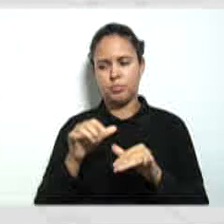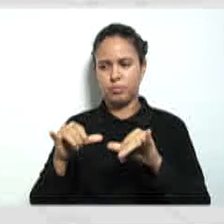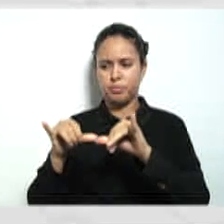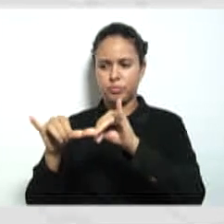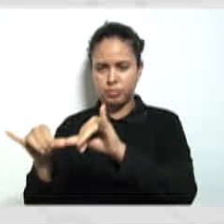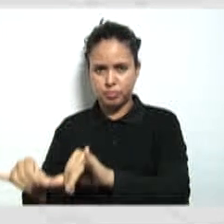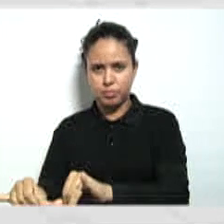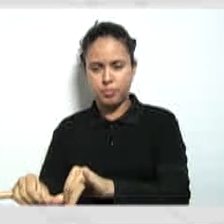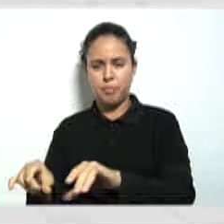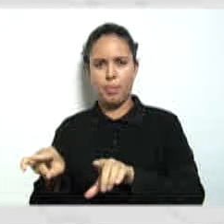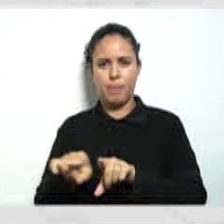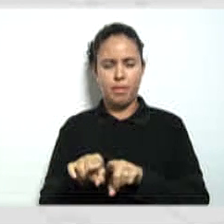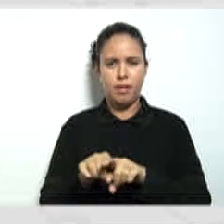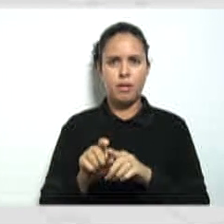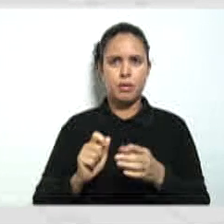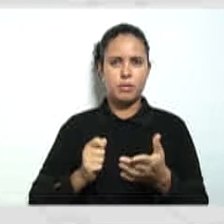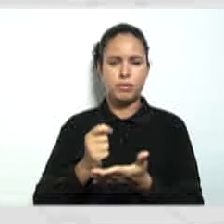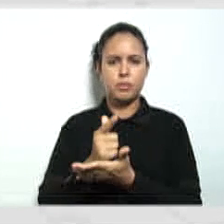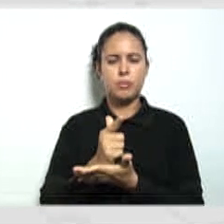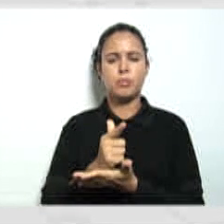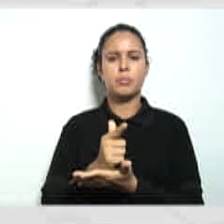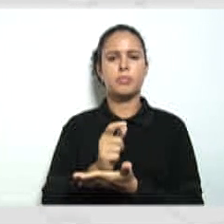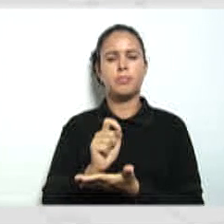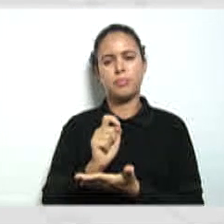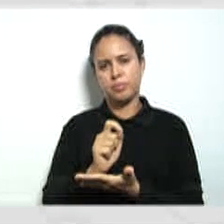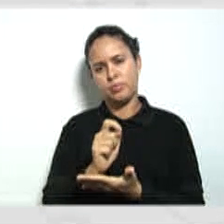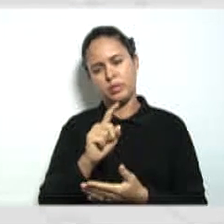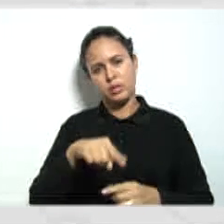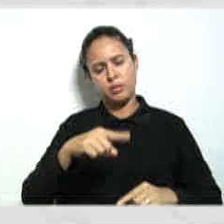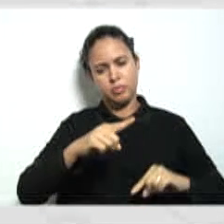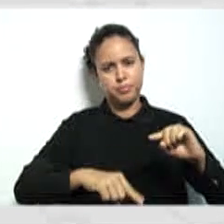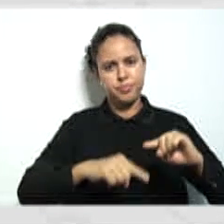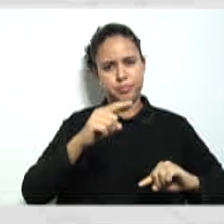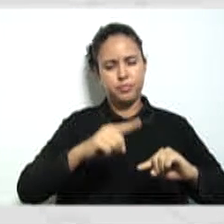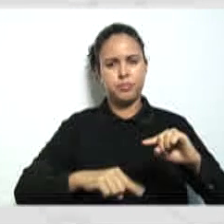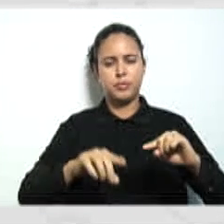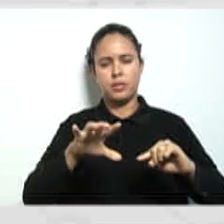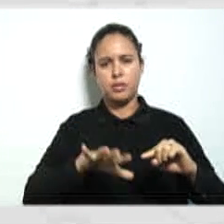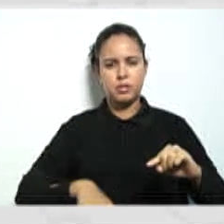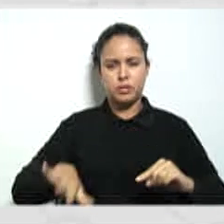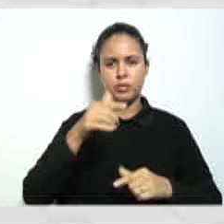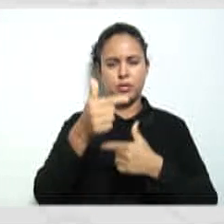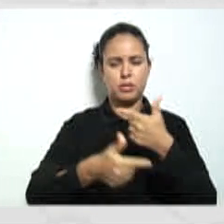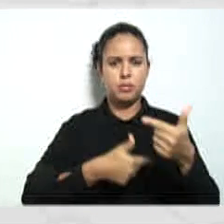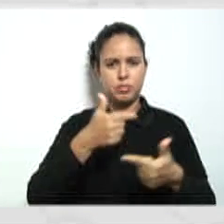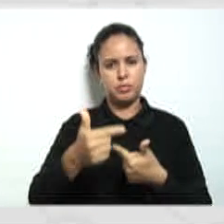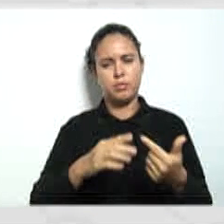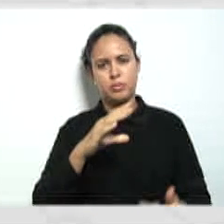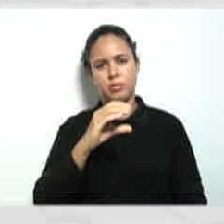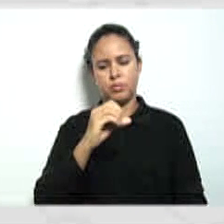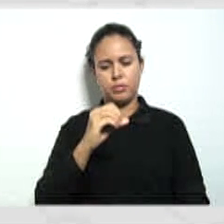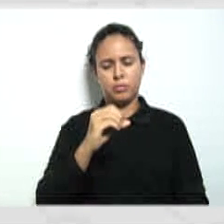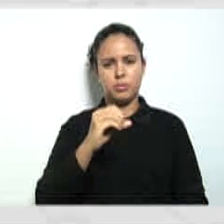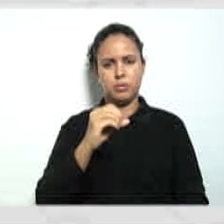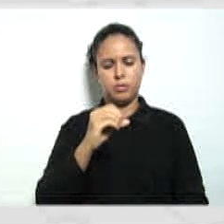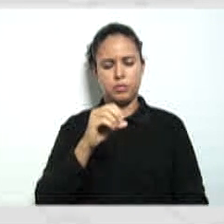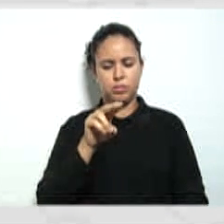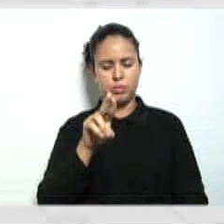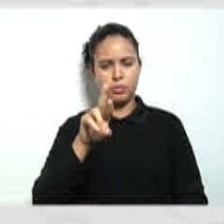melhor, elas podem fazer a compra de um insumo de produção. Por exemplo, se tem uma região aí onde muita gente trabalha com couro, elas fazem, por exemplo,